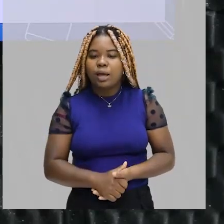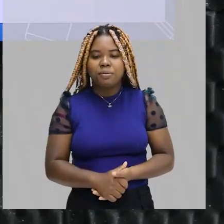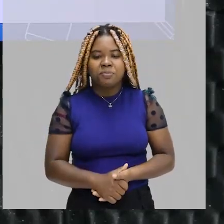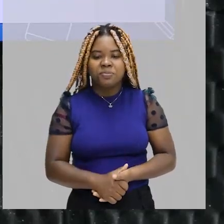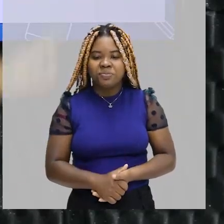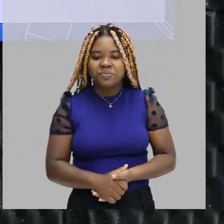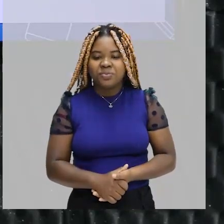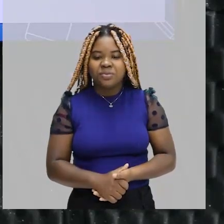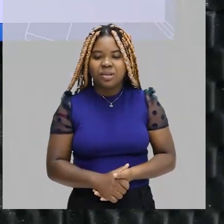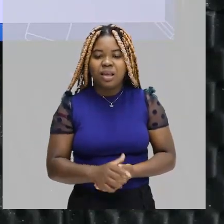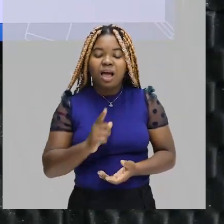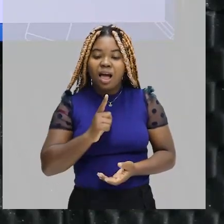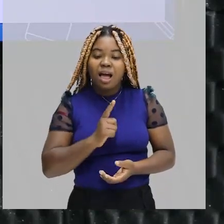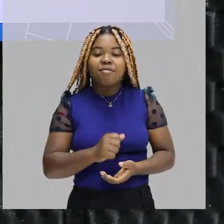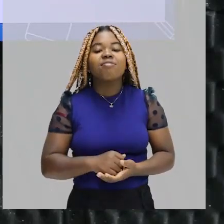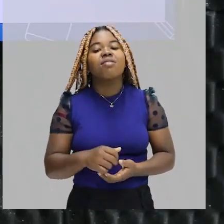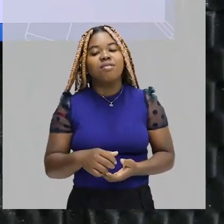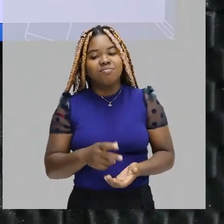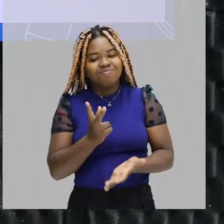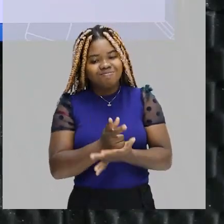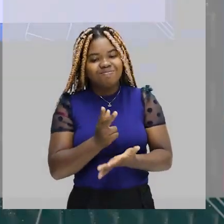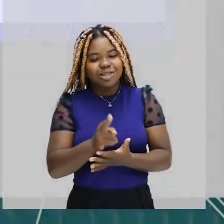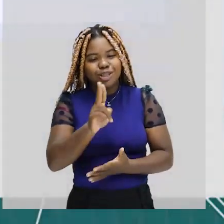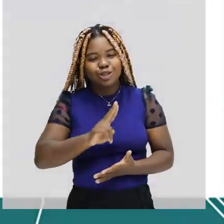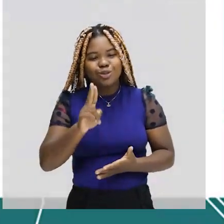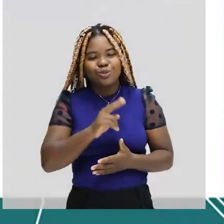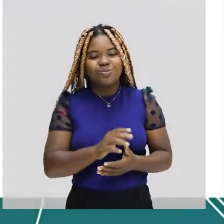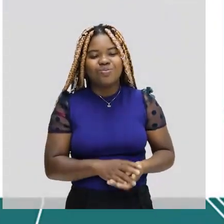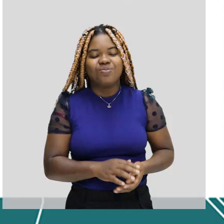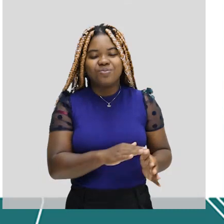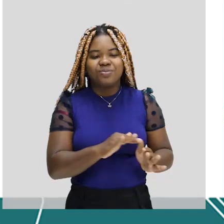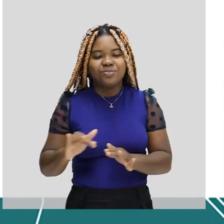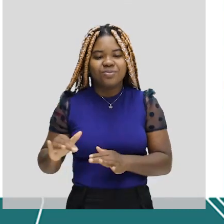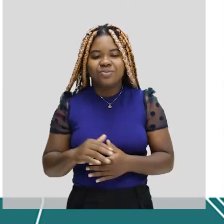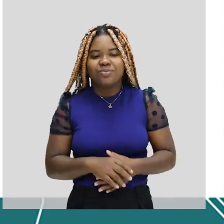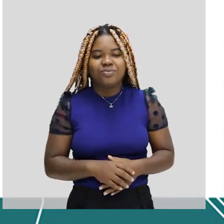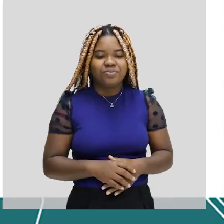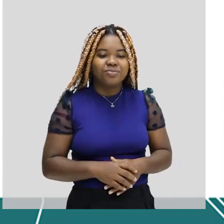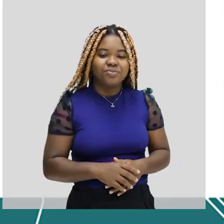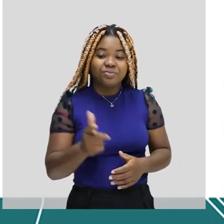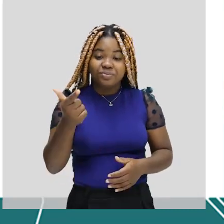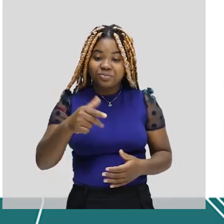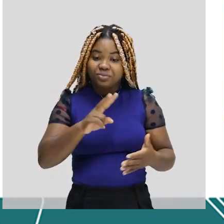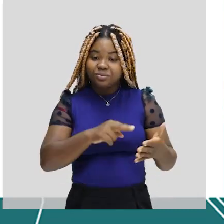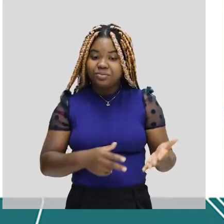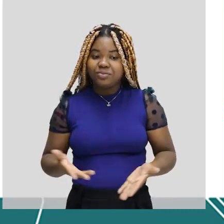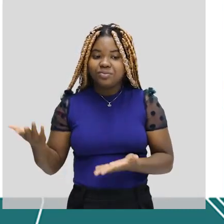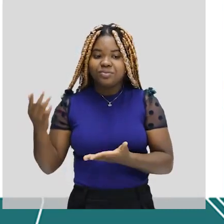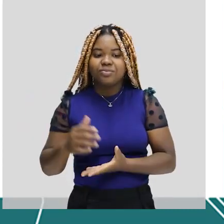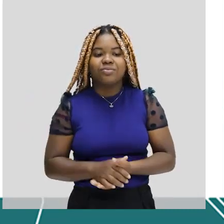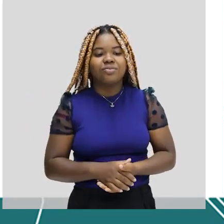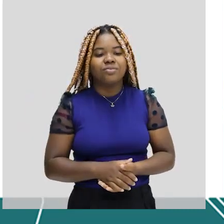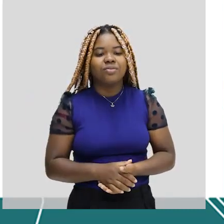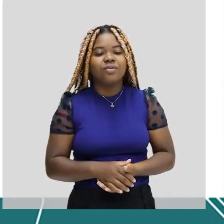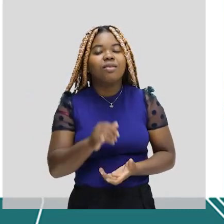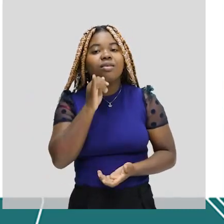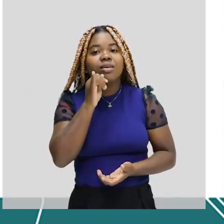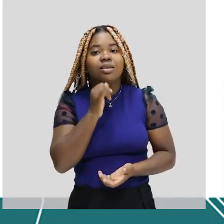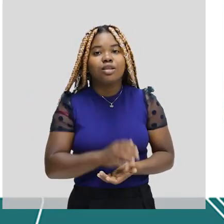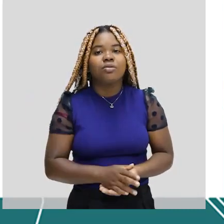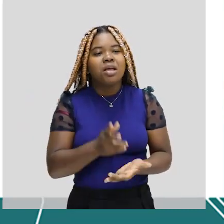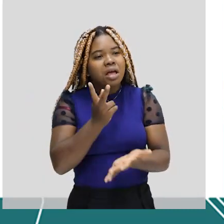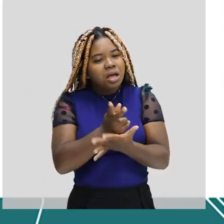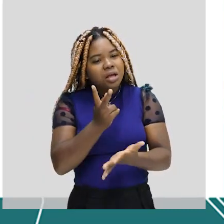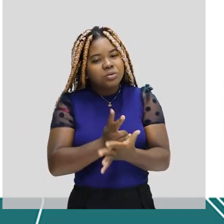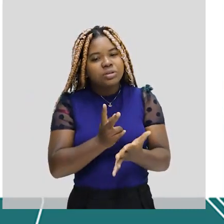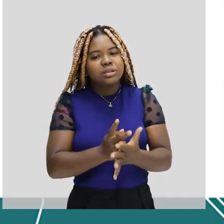vendo a gradação da frequência dessas atividades. I always go to school by bike. Eu sempre vou para a escola de